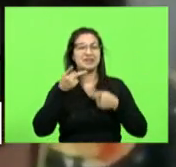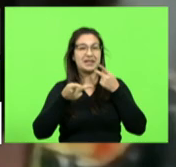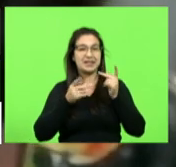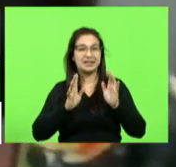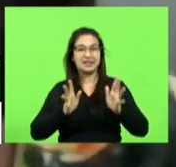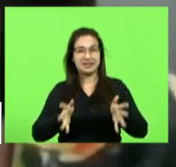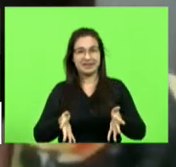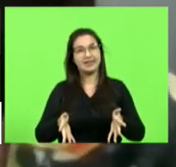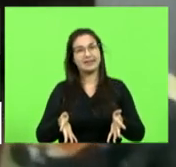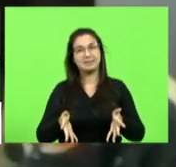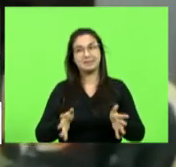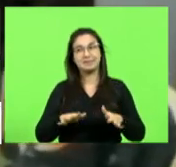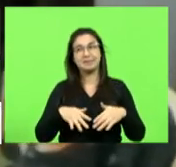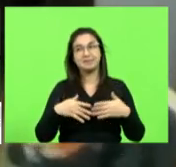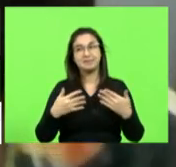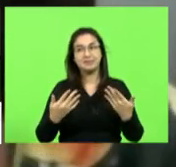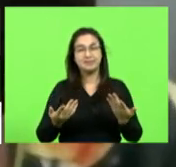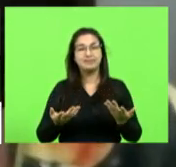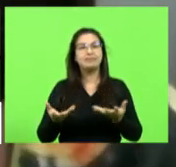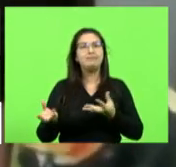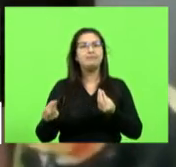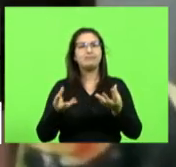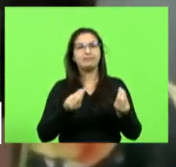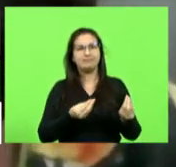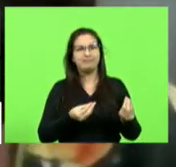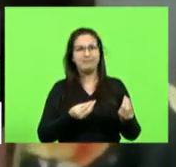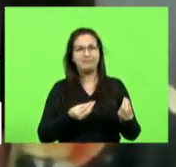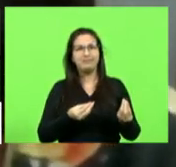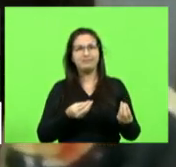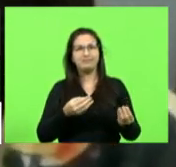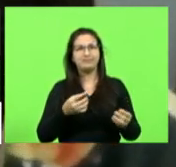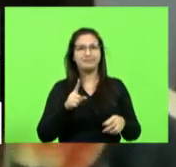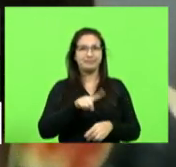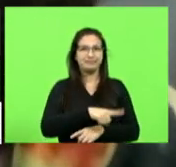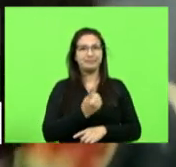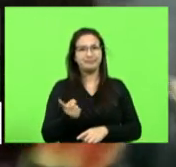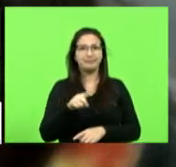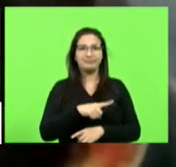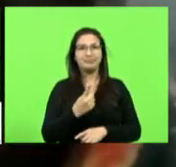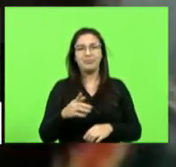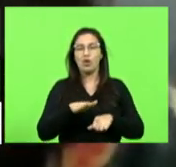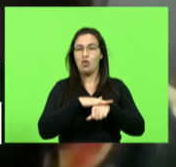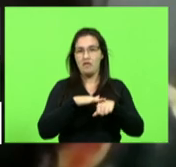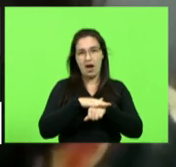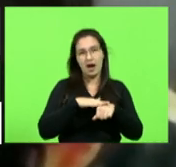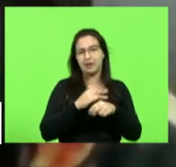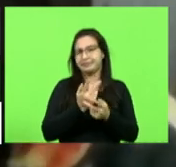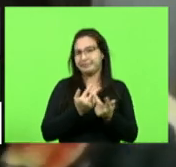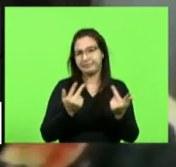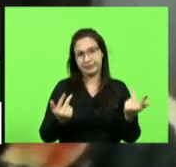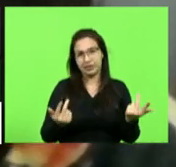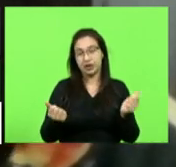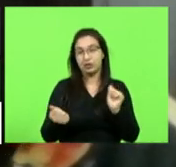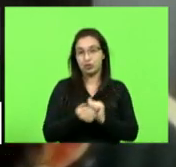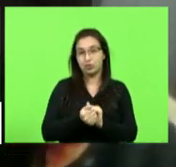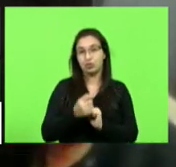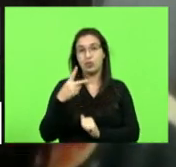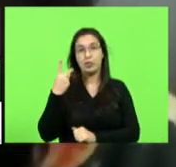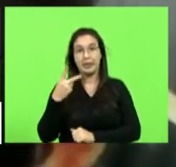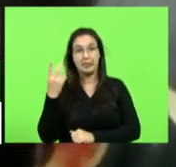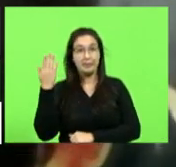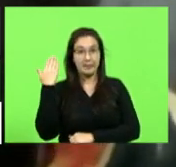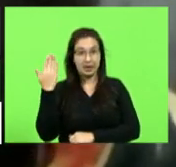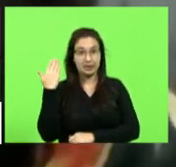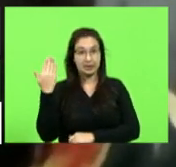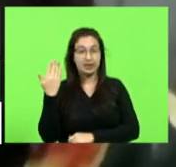e, de fato, foram muitas idas e vindas, muitas conversas com os parlamentares à época e